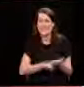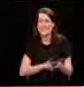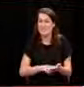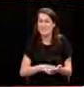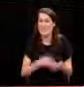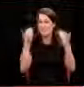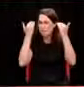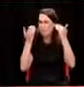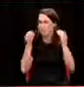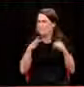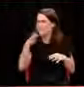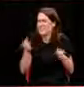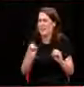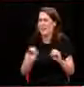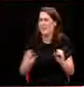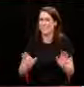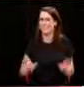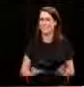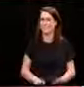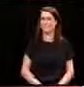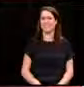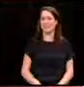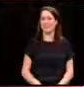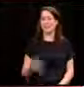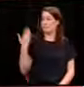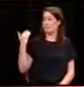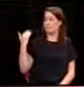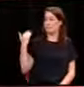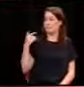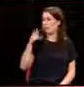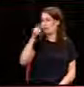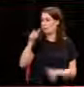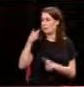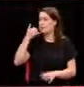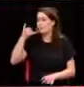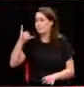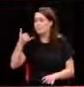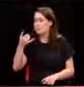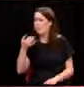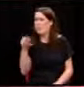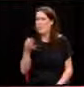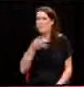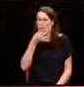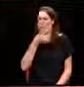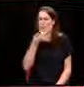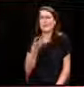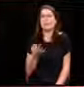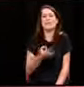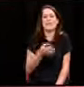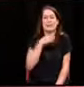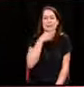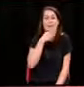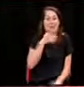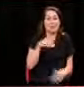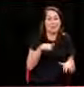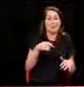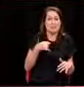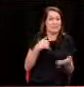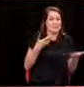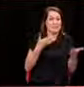informações sobre o tal tema. Há pouco um telespectador abordou essa temática. Exato. Confesso que mas, não tenho